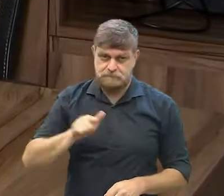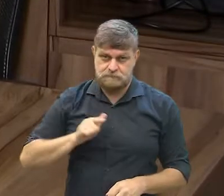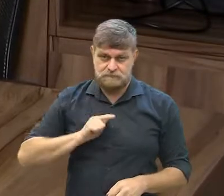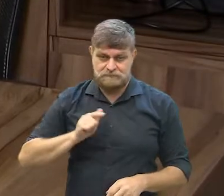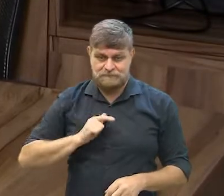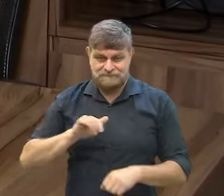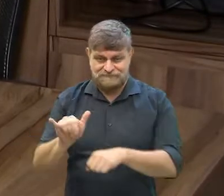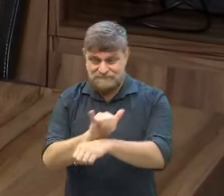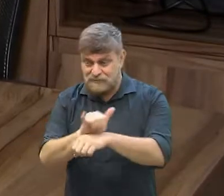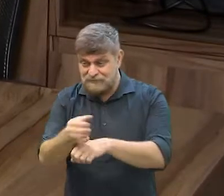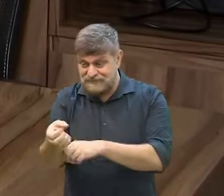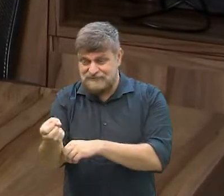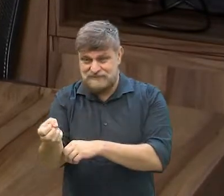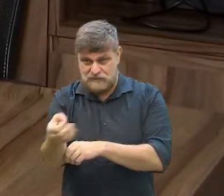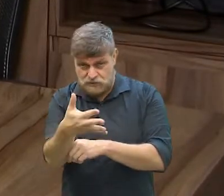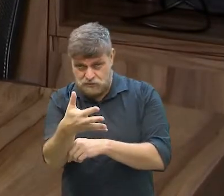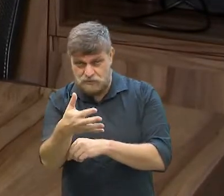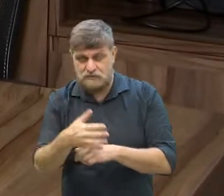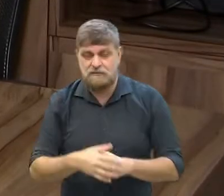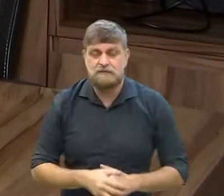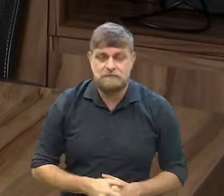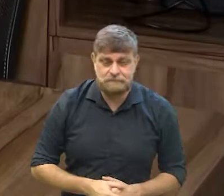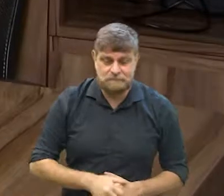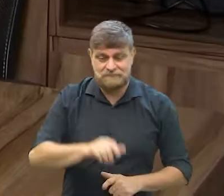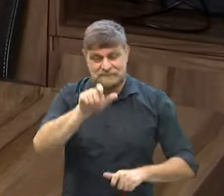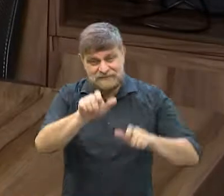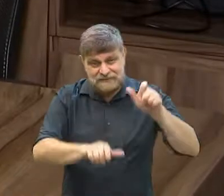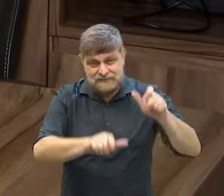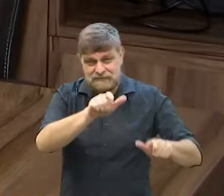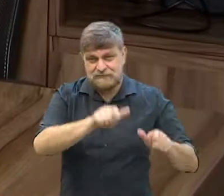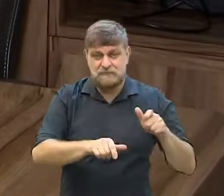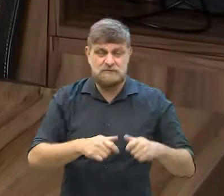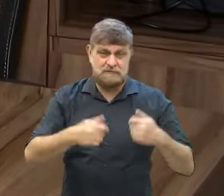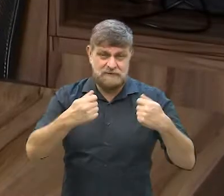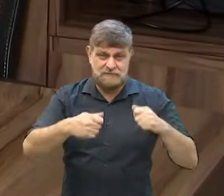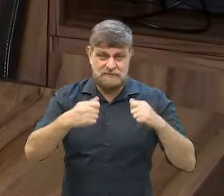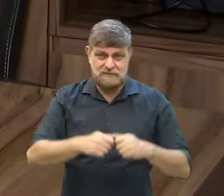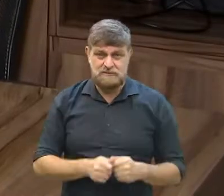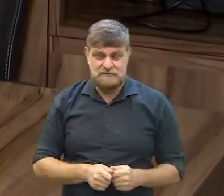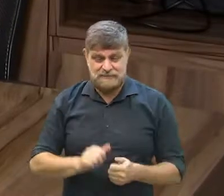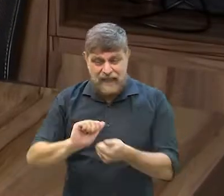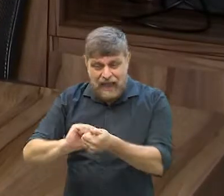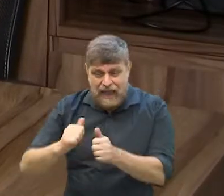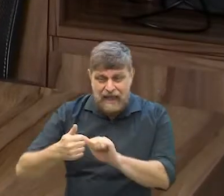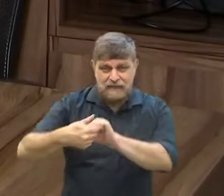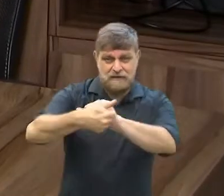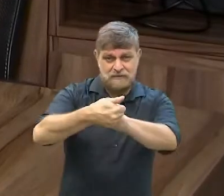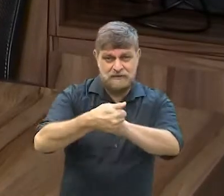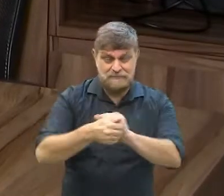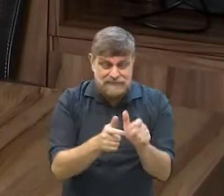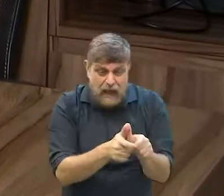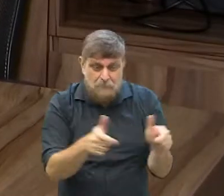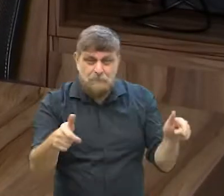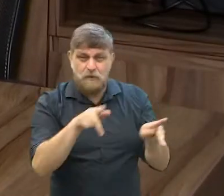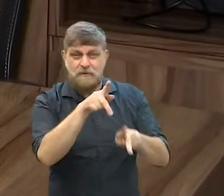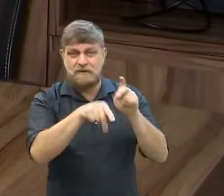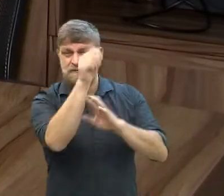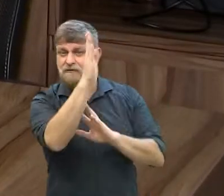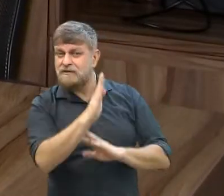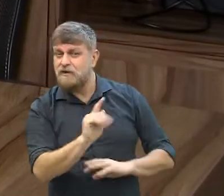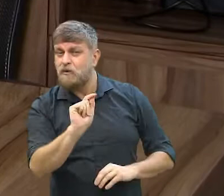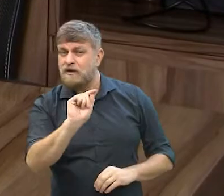novos modos de vida, do modus operandi aí que as pessoas acabaram tendo, né? Mas a grande massa, sim, a grande massa